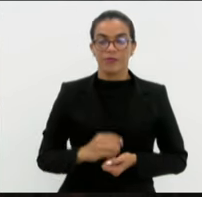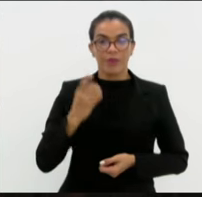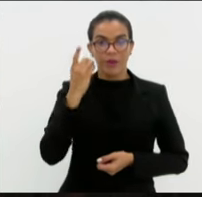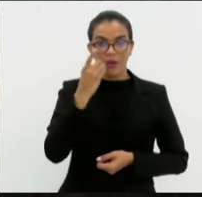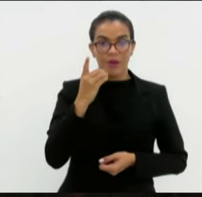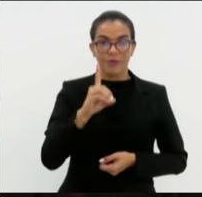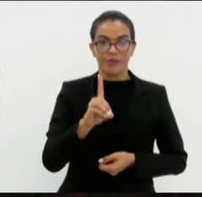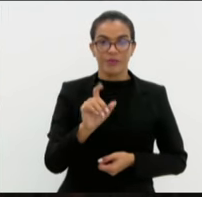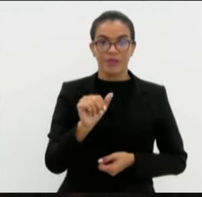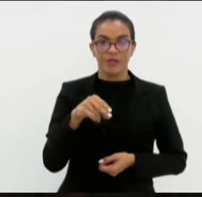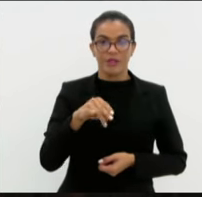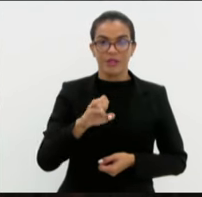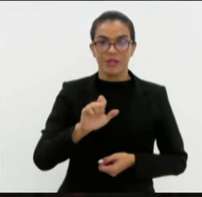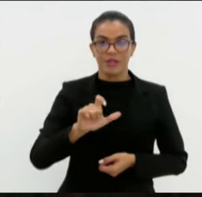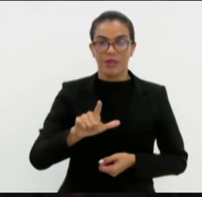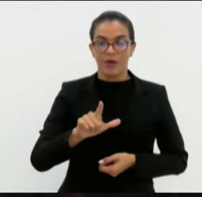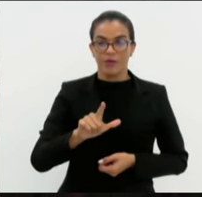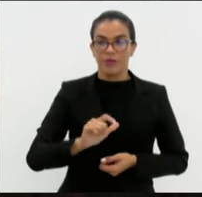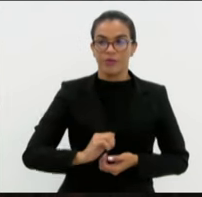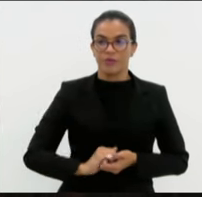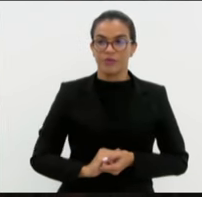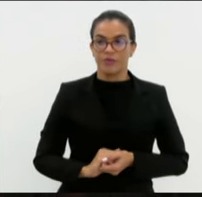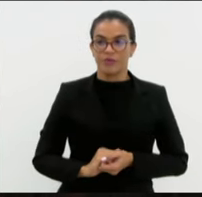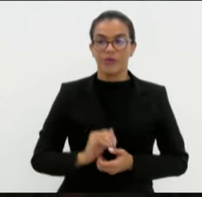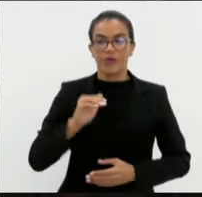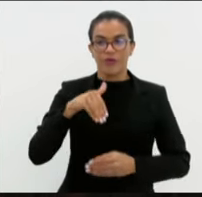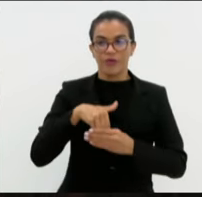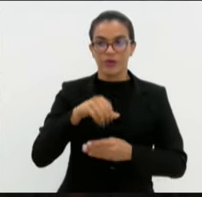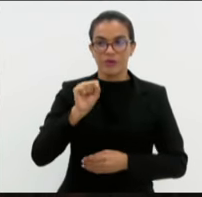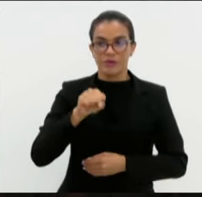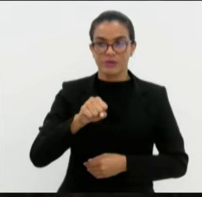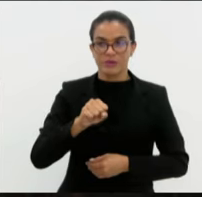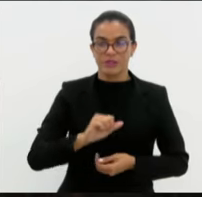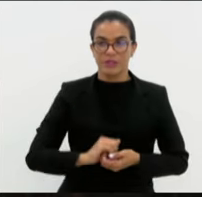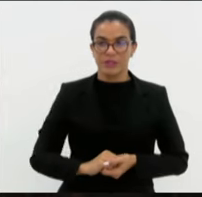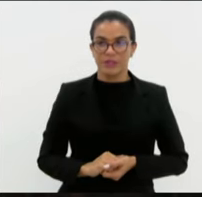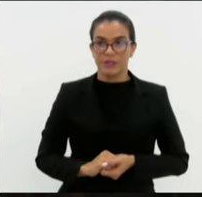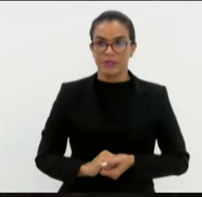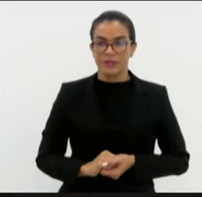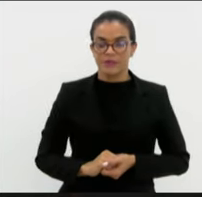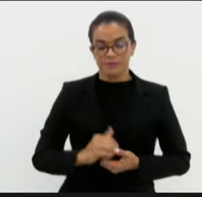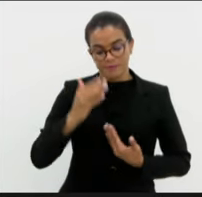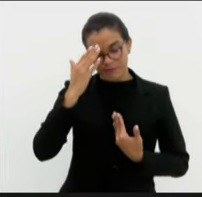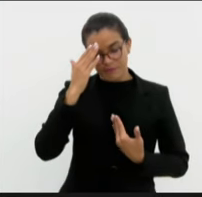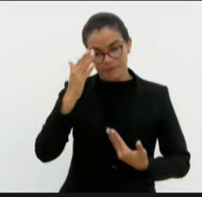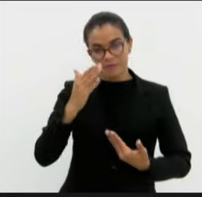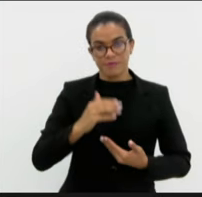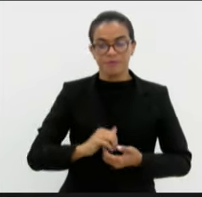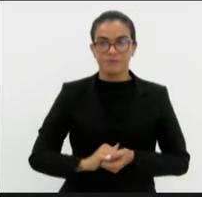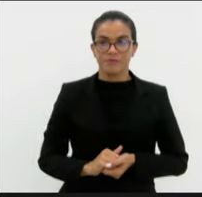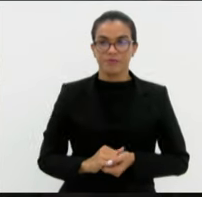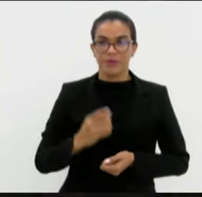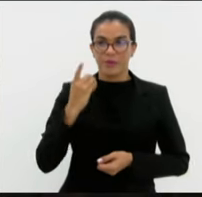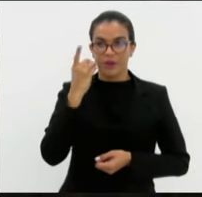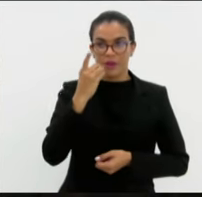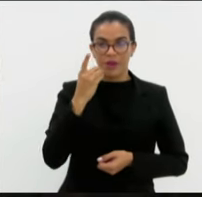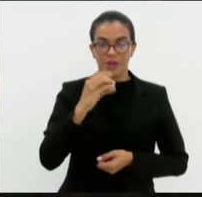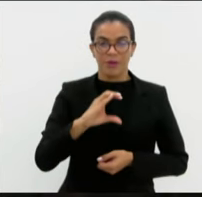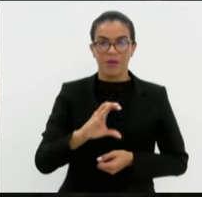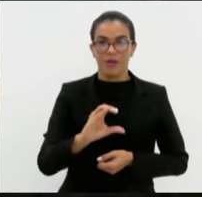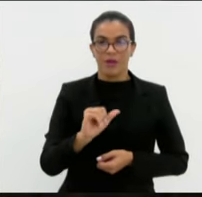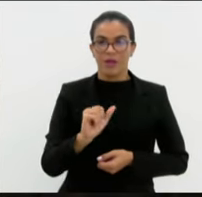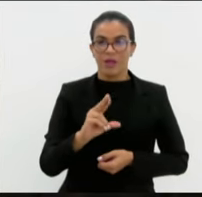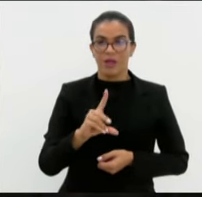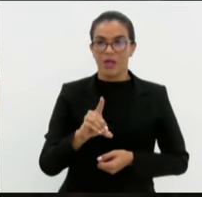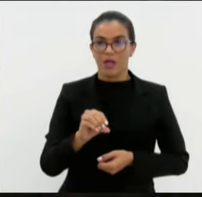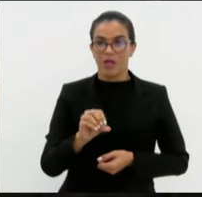Deputado Daniel Librelon. Voto sim, presidente. Obrigado. Deputado Carlos